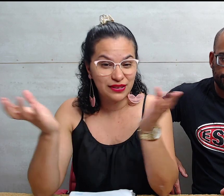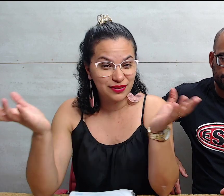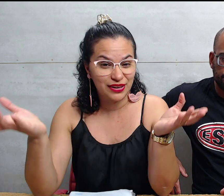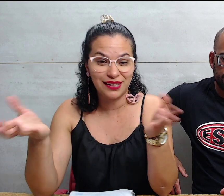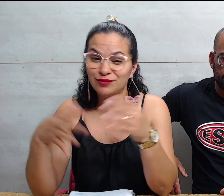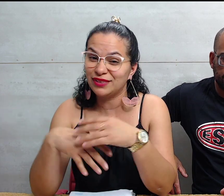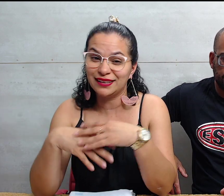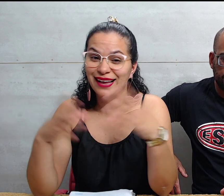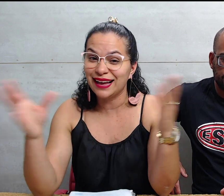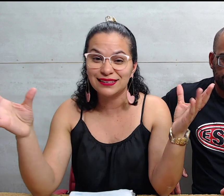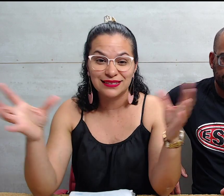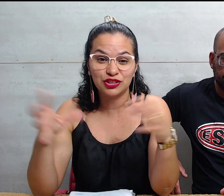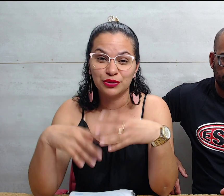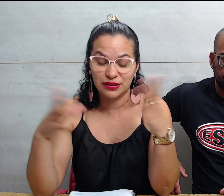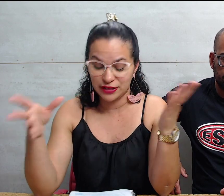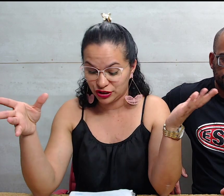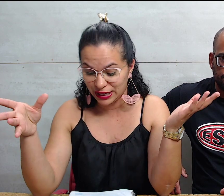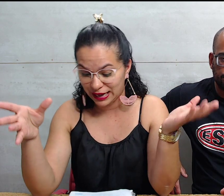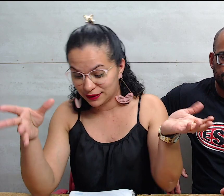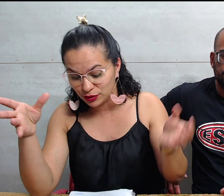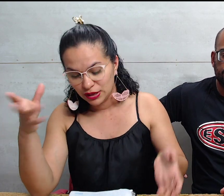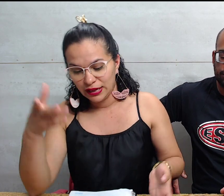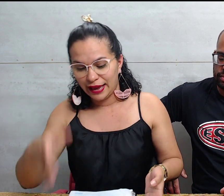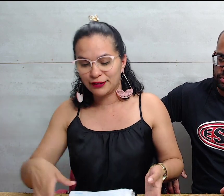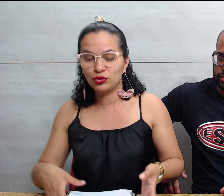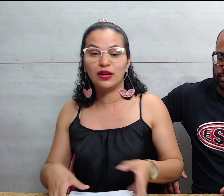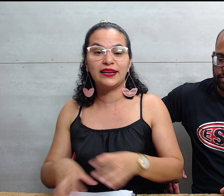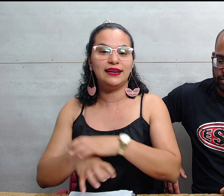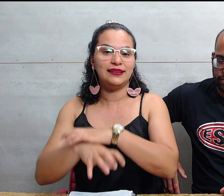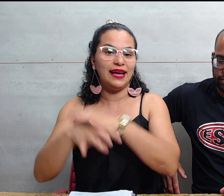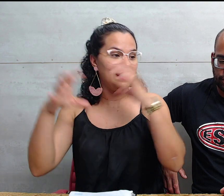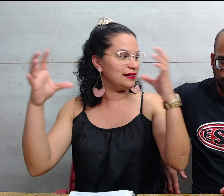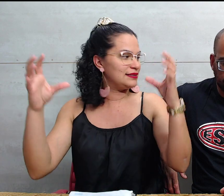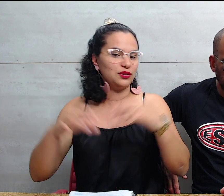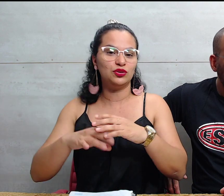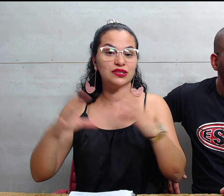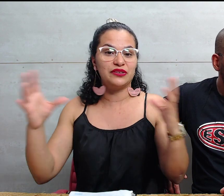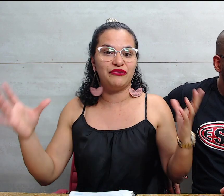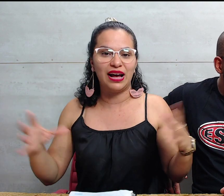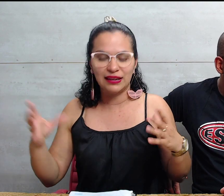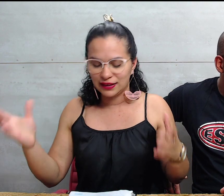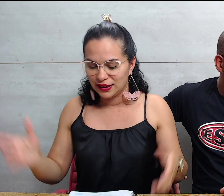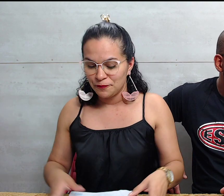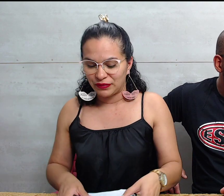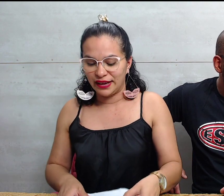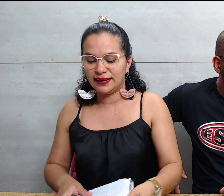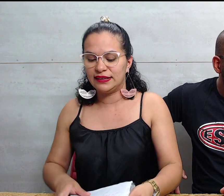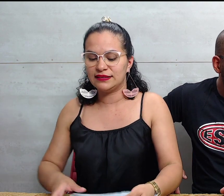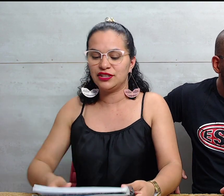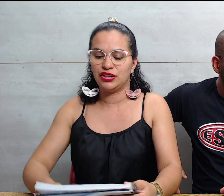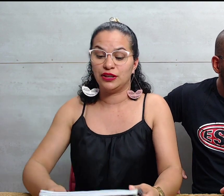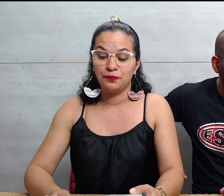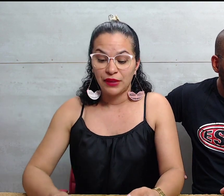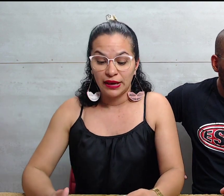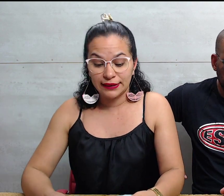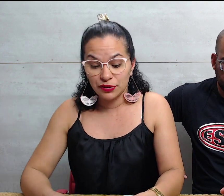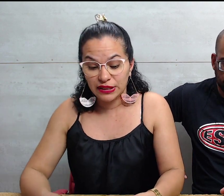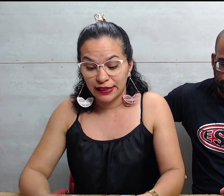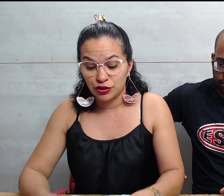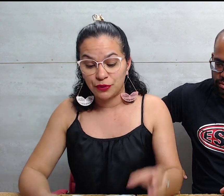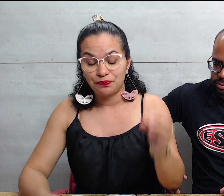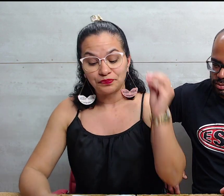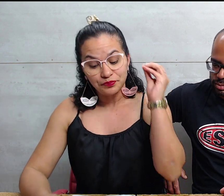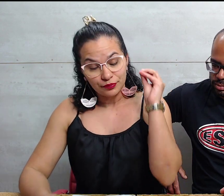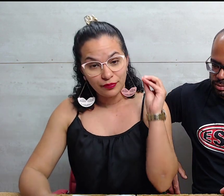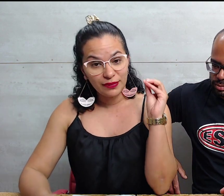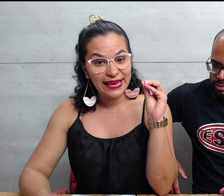pra vocês verem. Que não tem nada, assim, de muito exagerado. Uhum. É tudo aquele, né, Alessandro? Tudo que se fala tem aquele exagero. Então é o